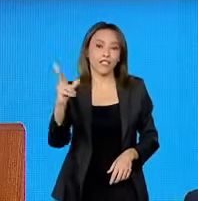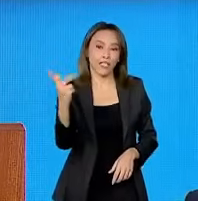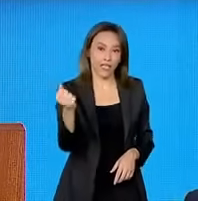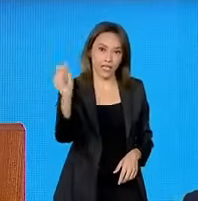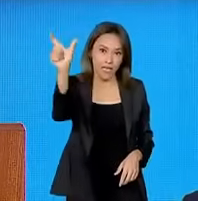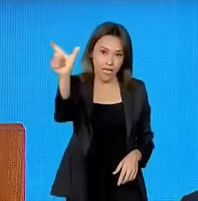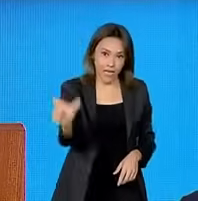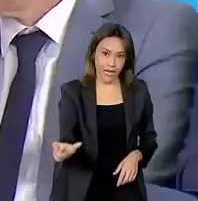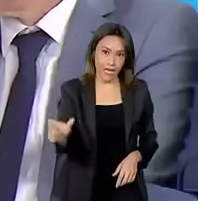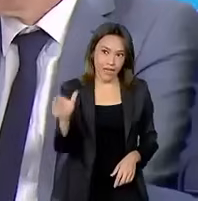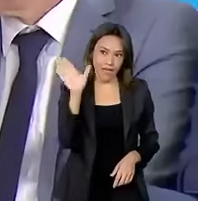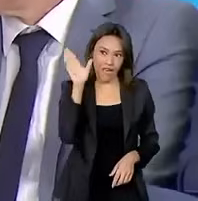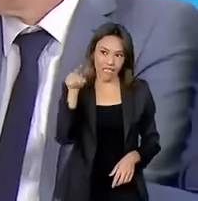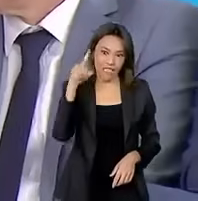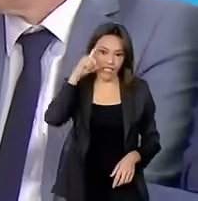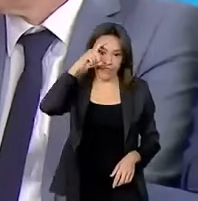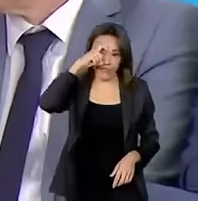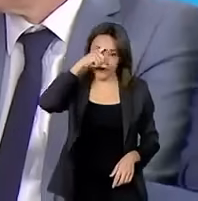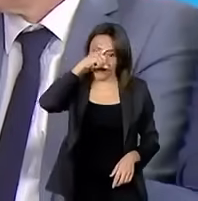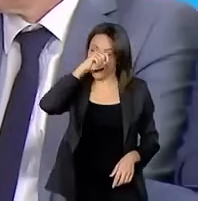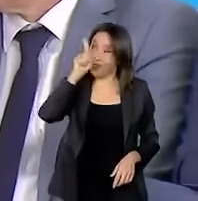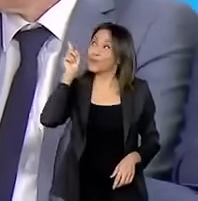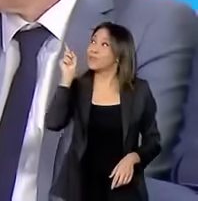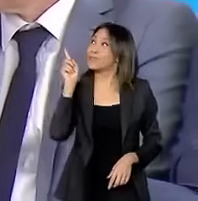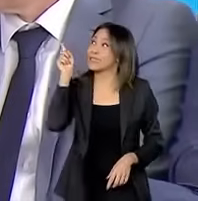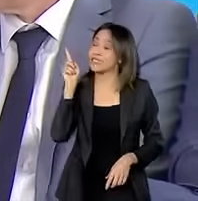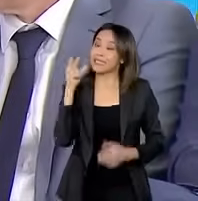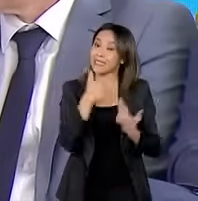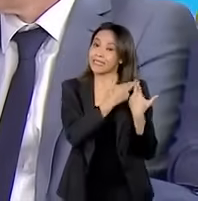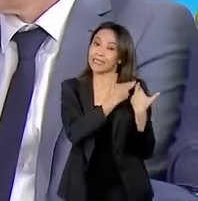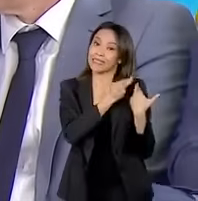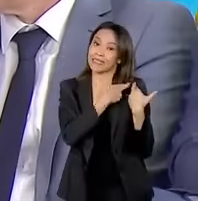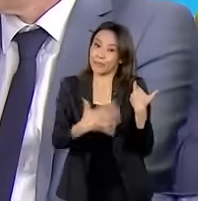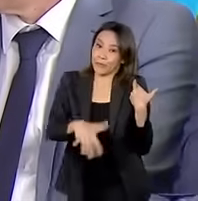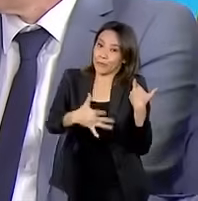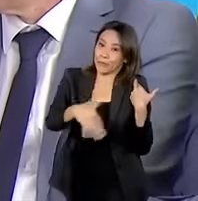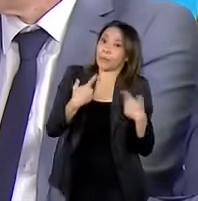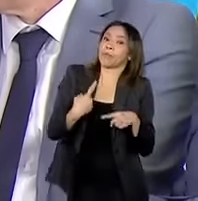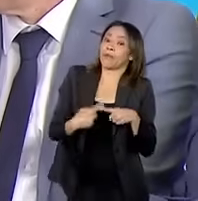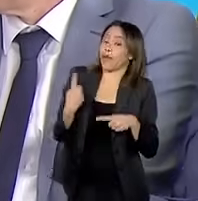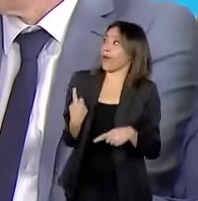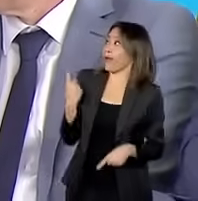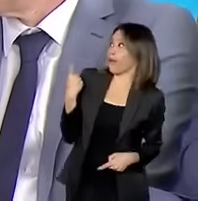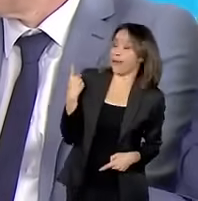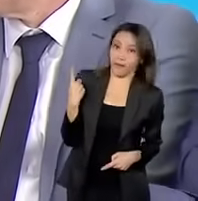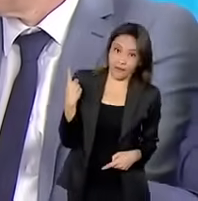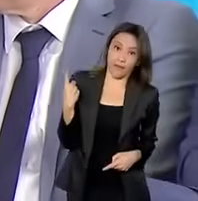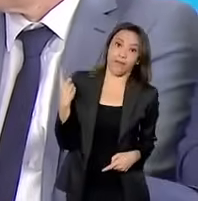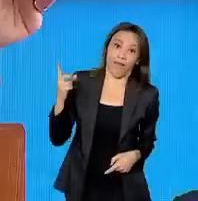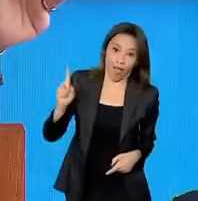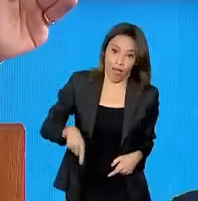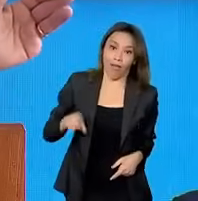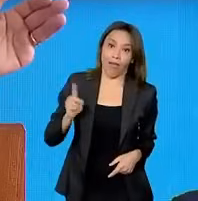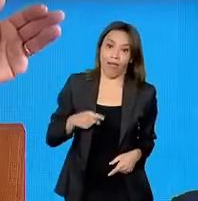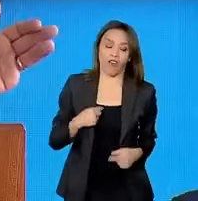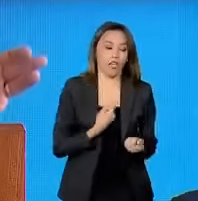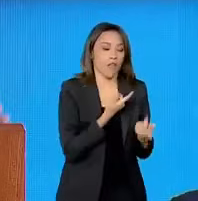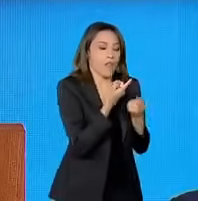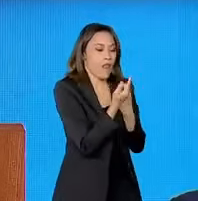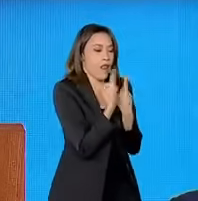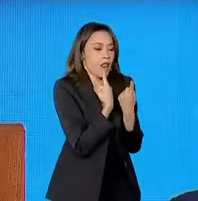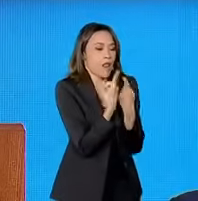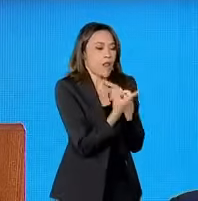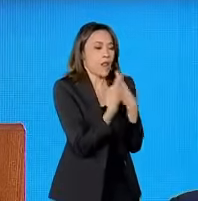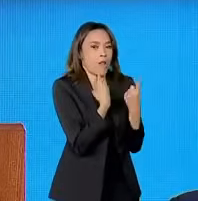cargo mais espinhoso no governo. O cargo mais espinhoso, porque ele é o cara que lida com o Congresso